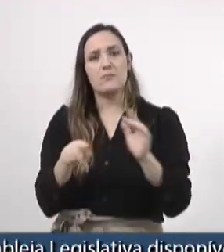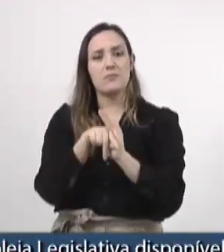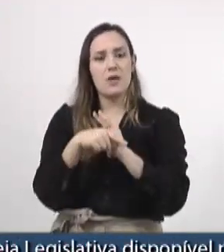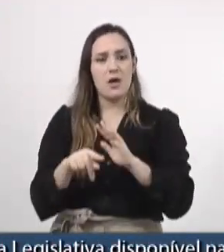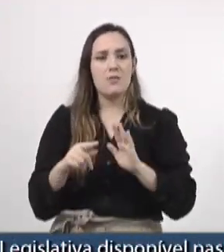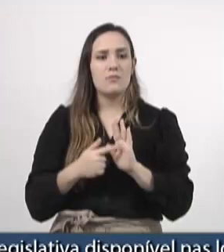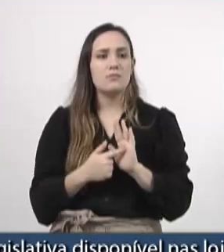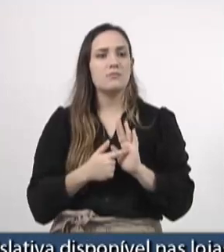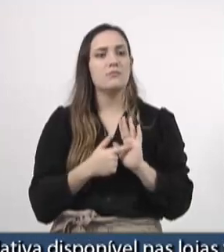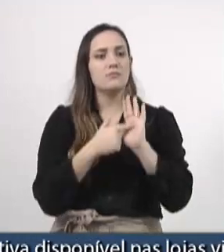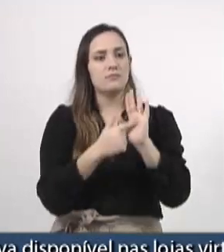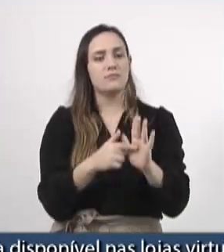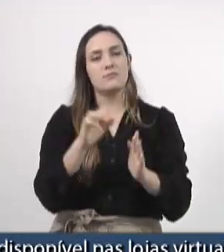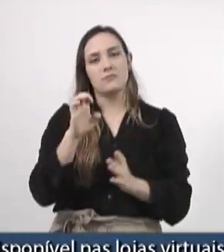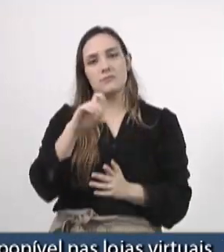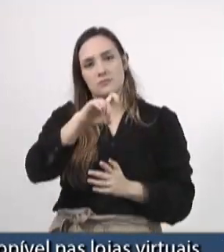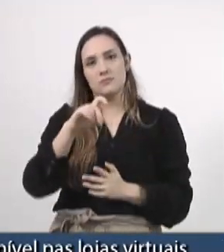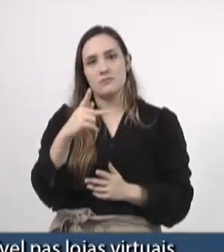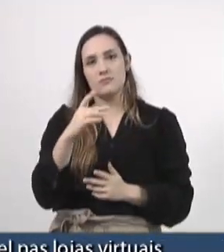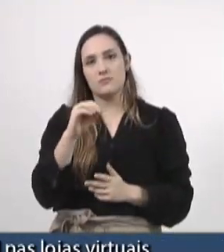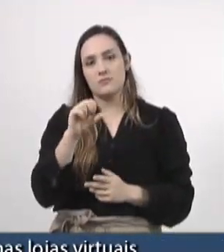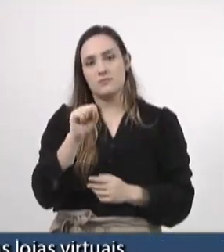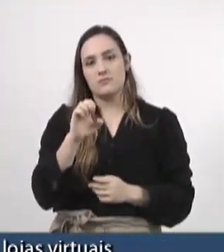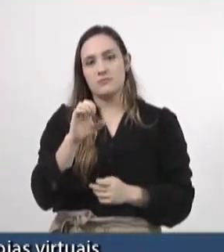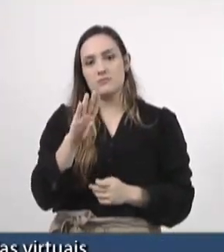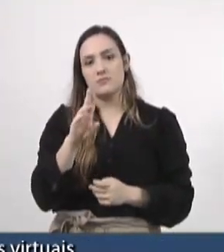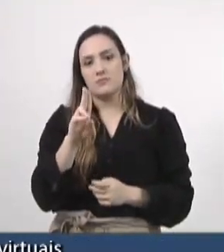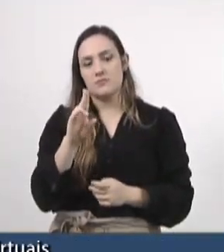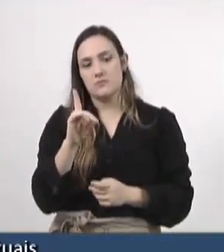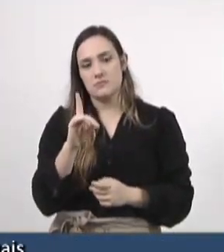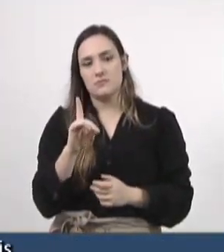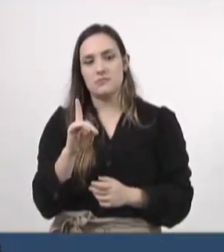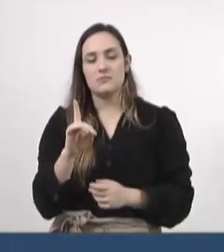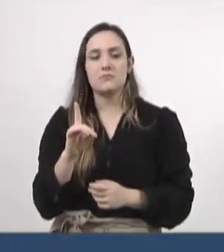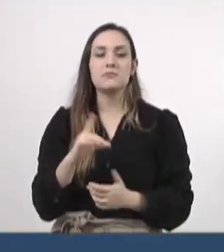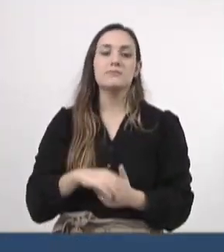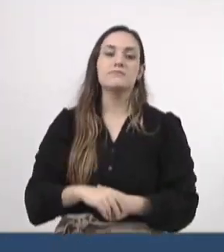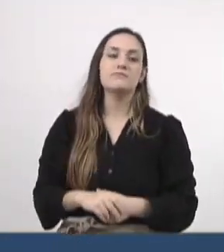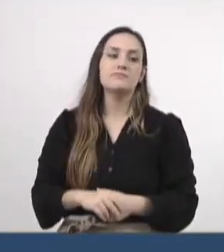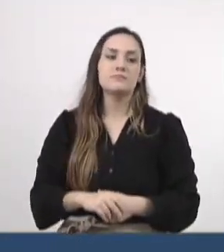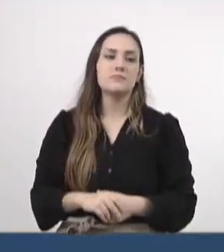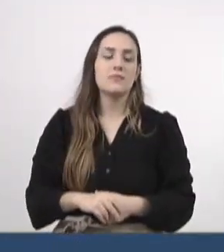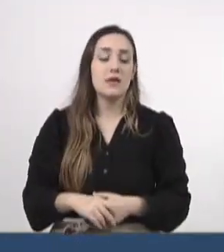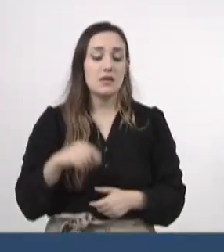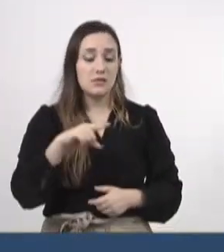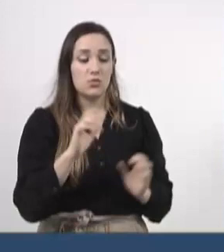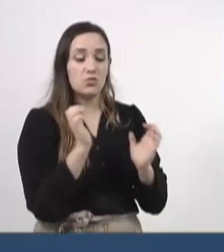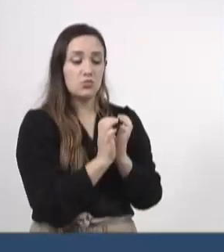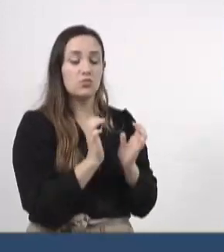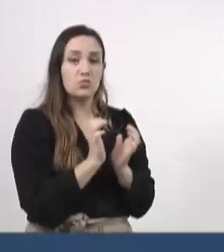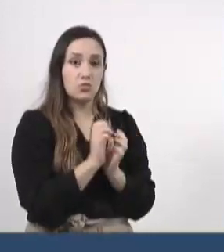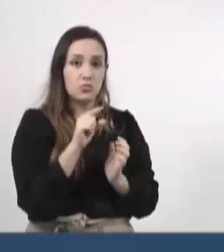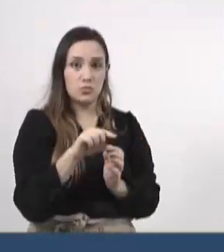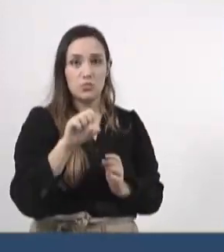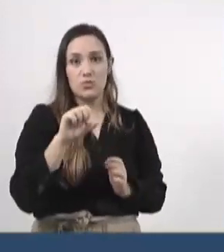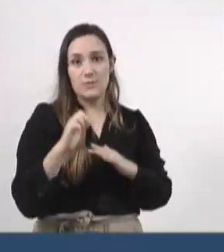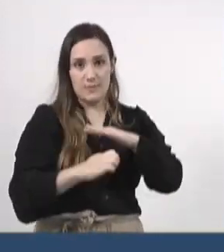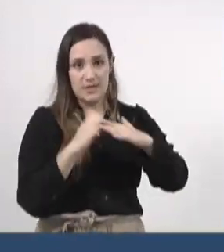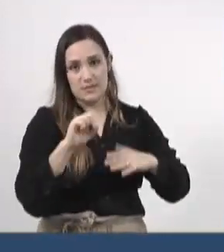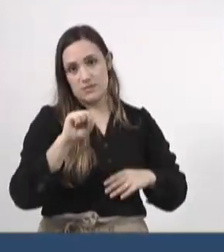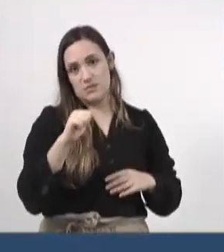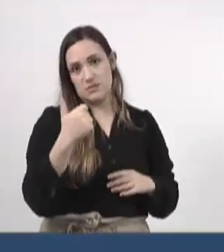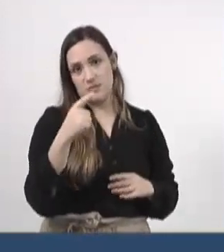88ª Exposebud 2023. Há mais de 60 anos, o Grupo São Lourenço se dedica